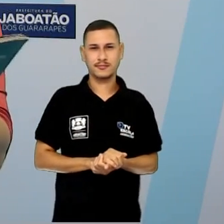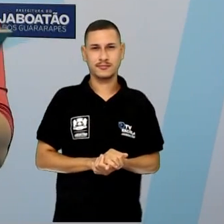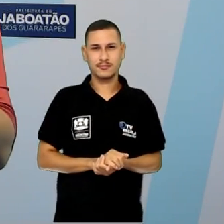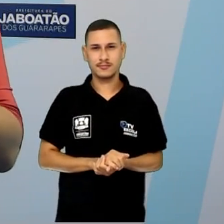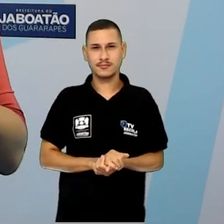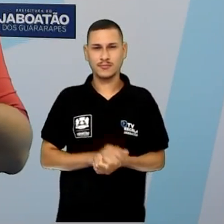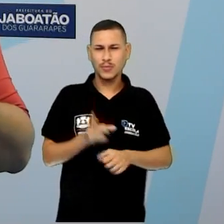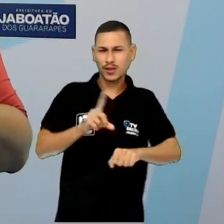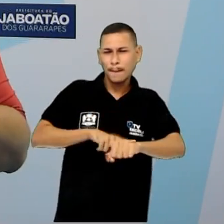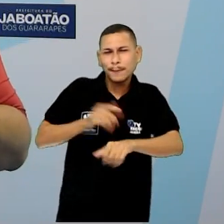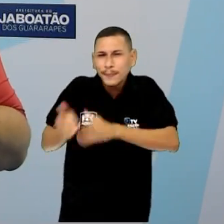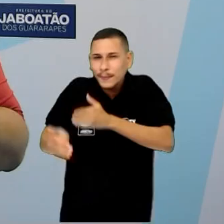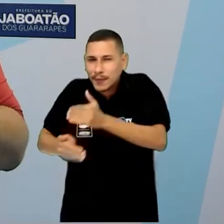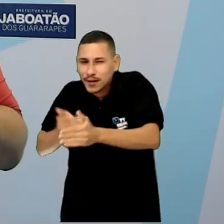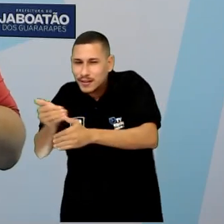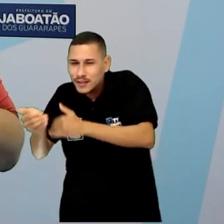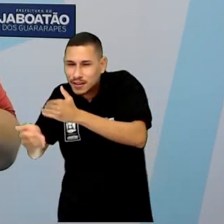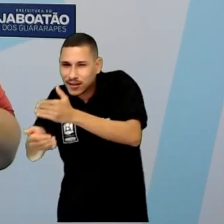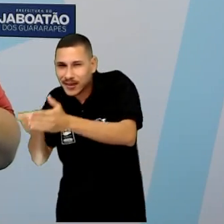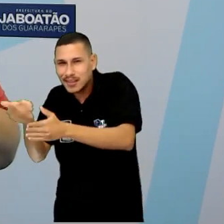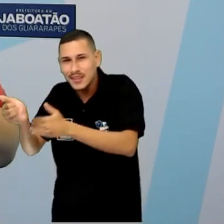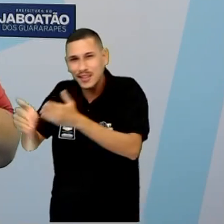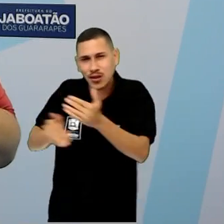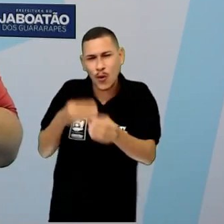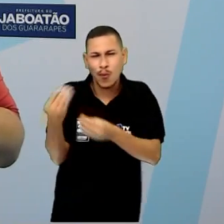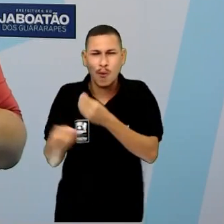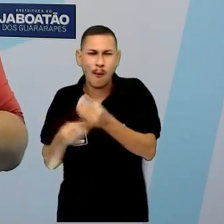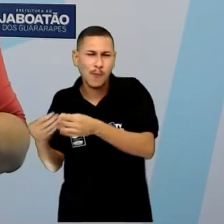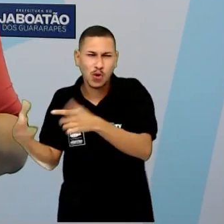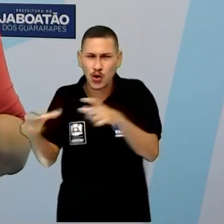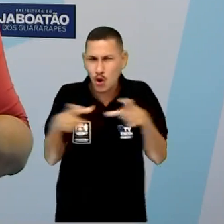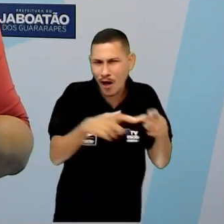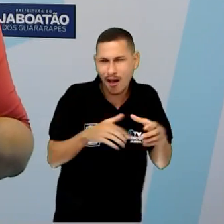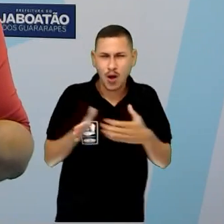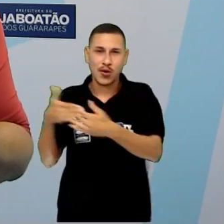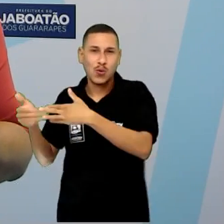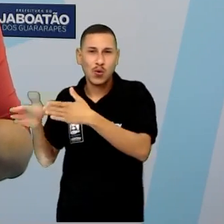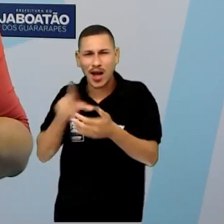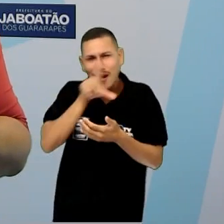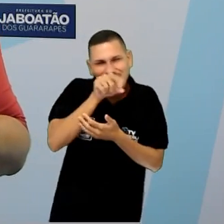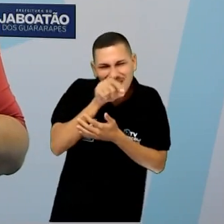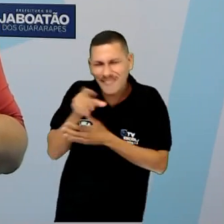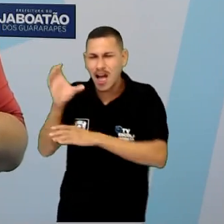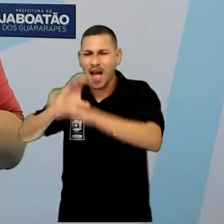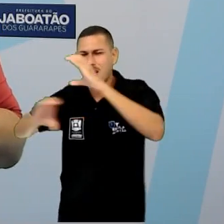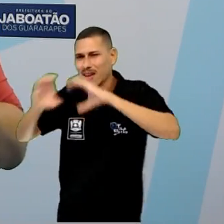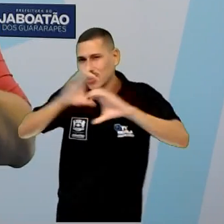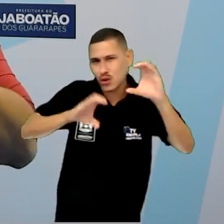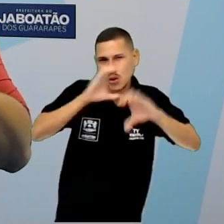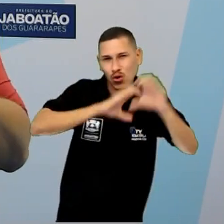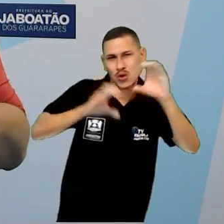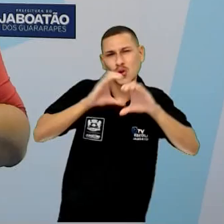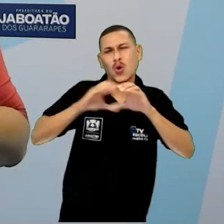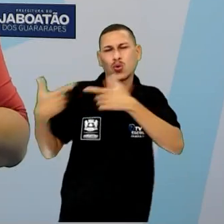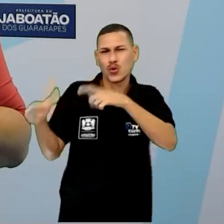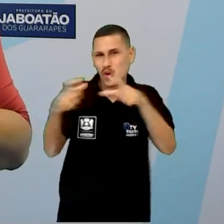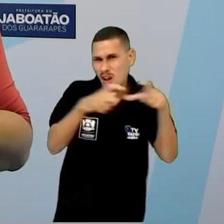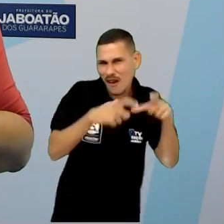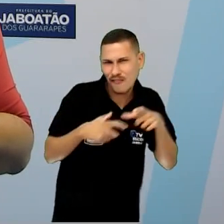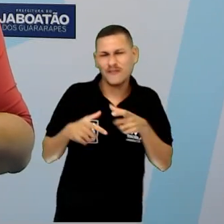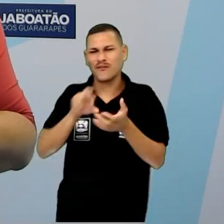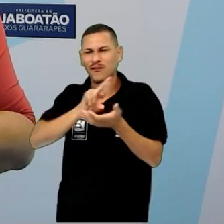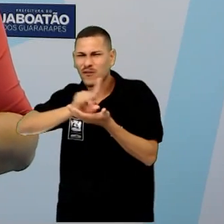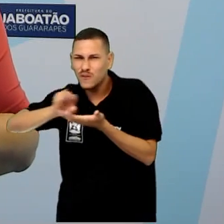E o tempo passou como passa em todo lugar. Gralha Gralhosa cantou por muitos lugares, no mundo todo. Por